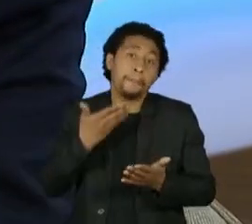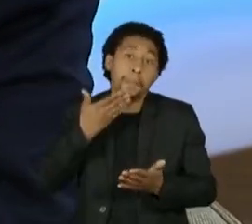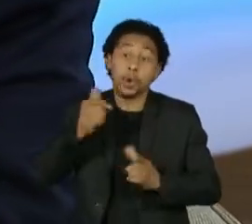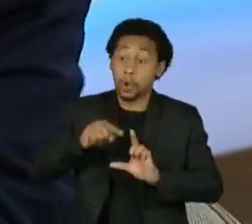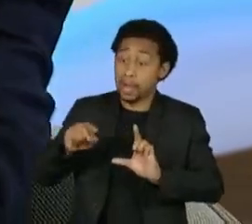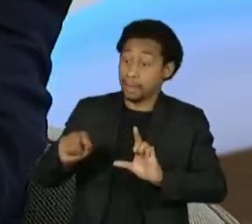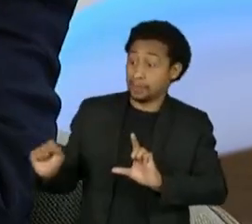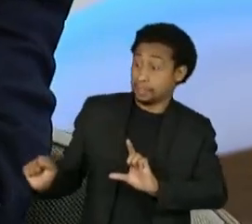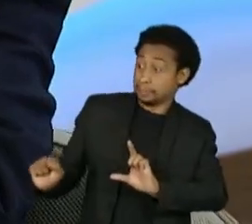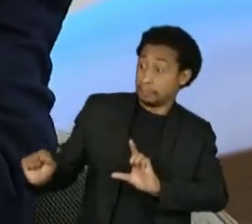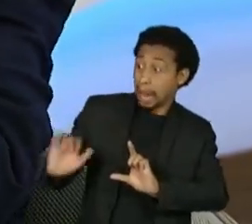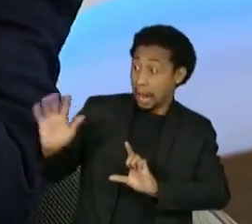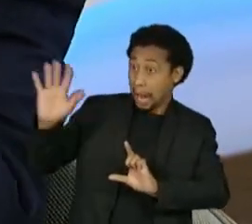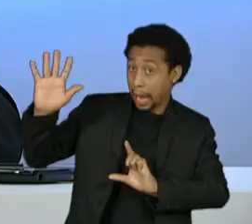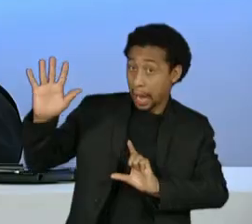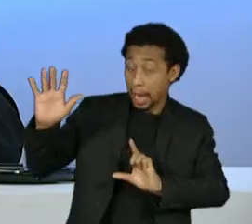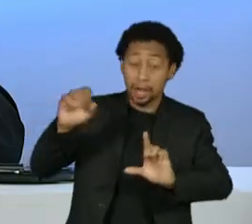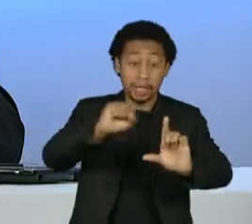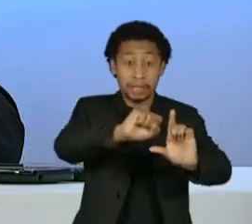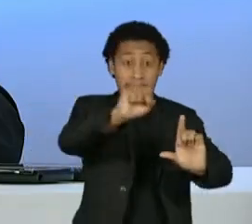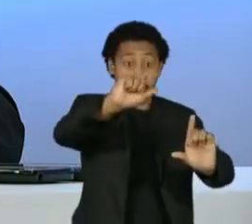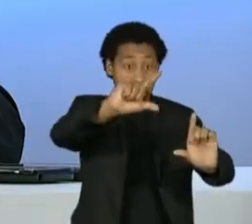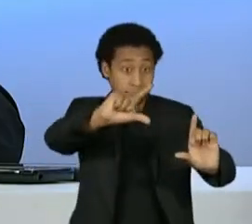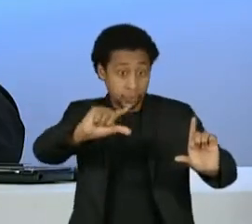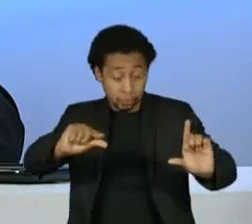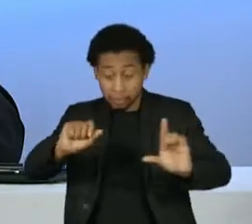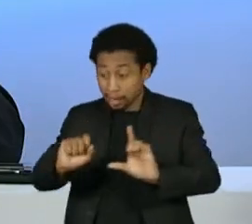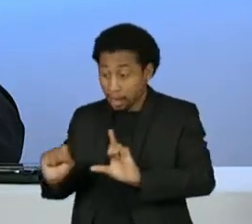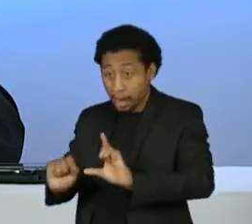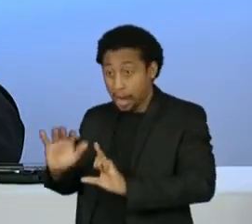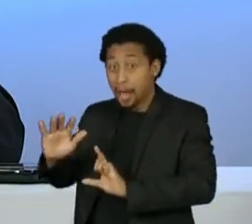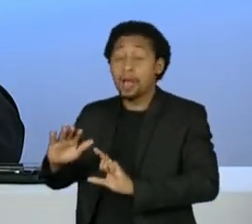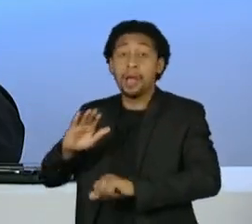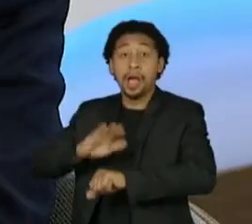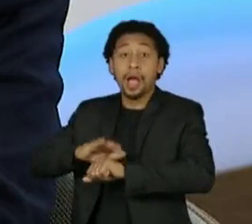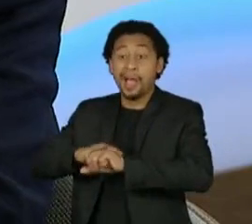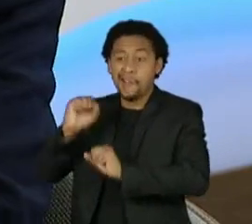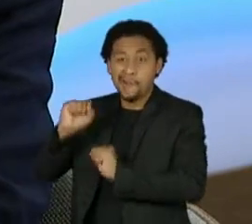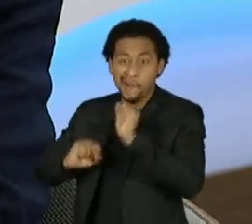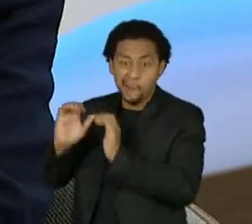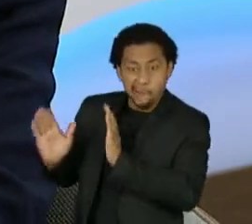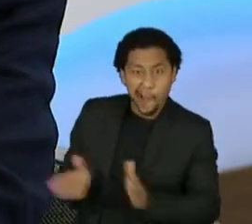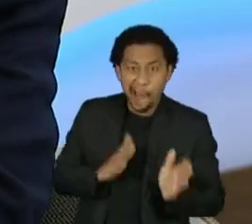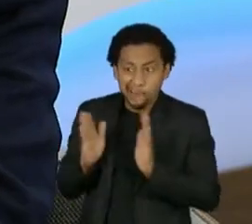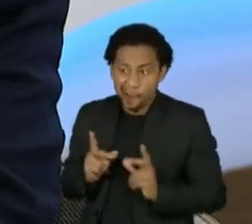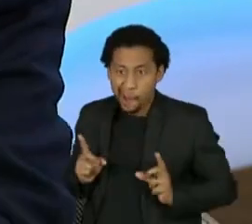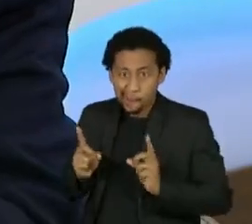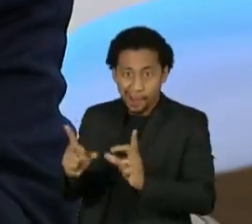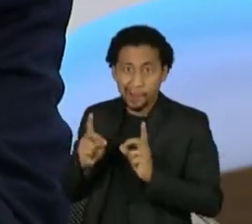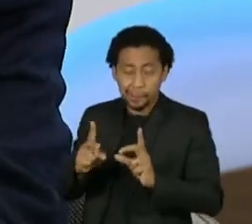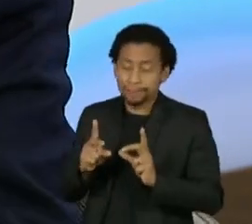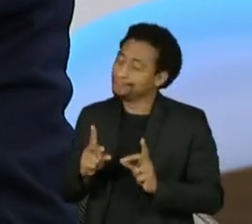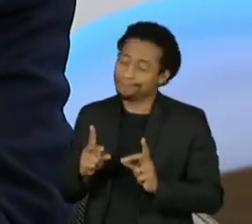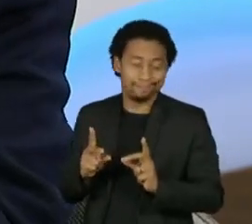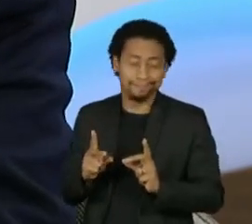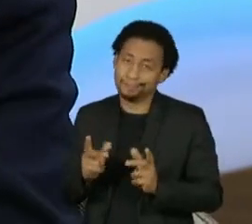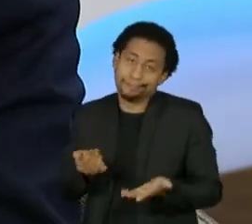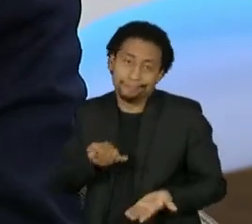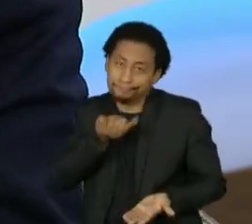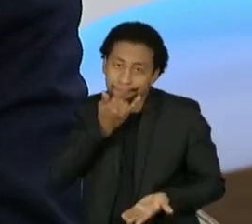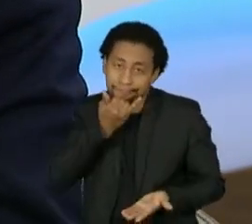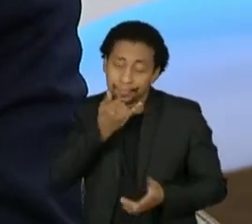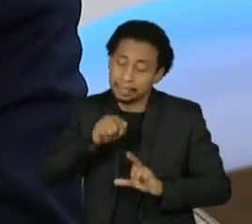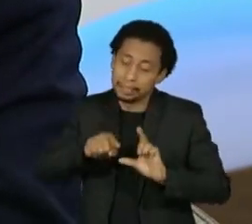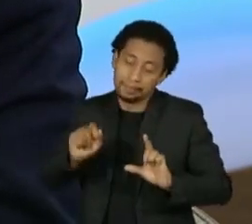acho juros deixa passar o zumbi fica alto porque ela faz vai produzir mais não vai porque é inflação ela desorganiza